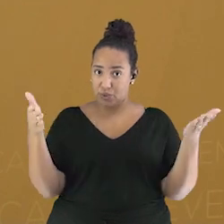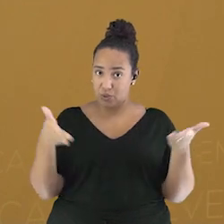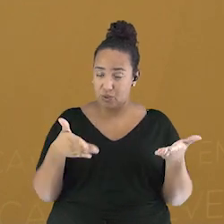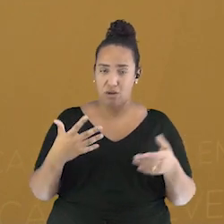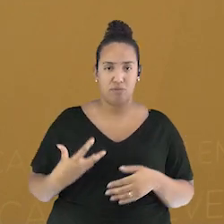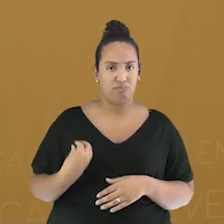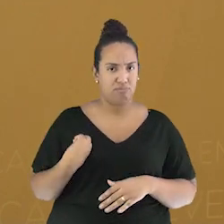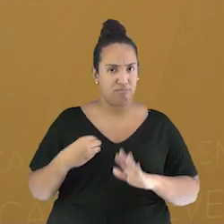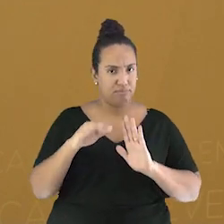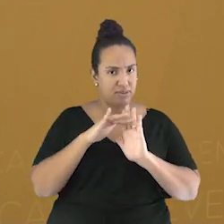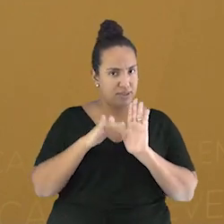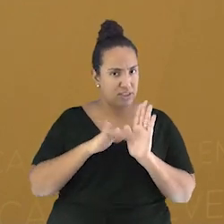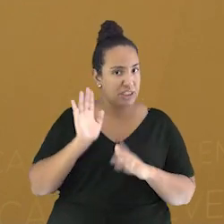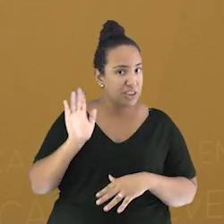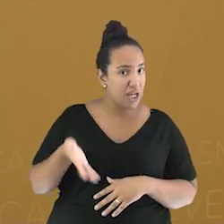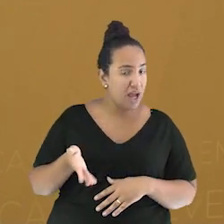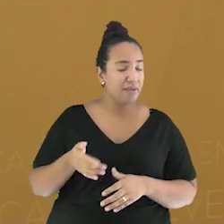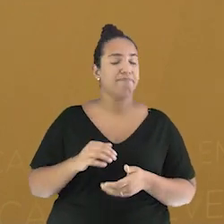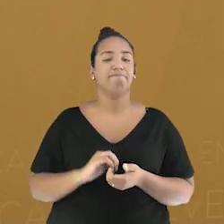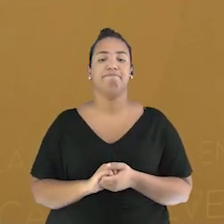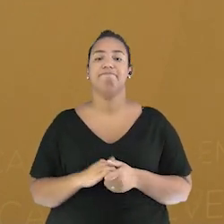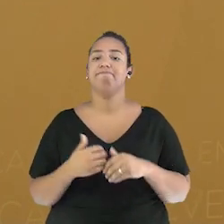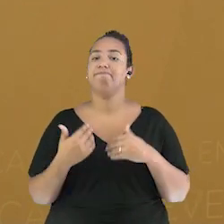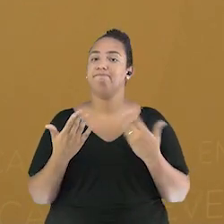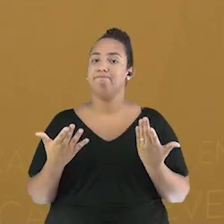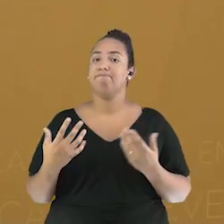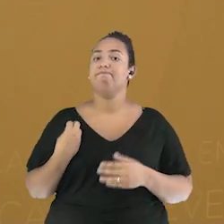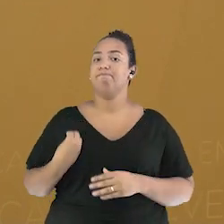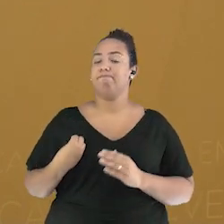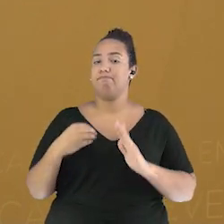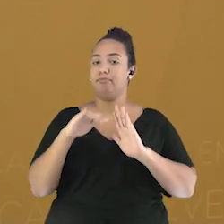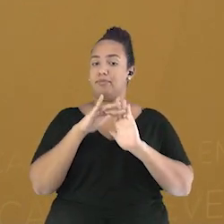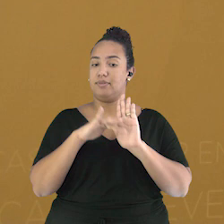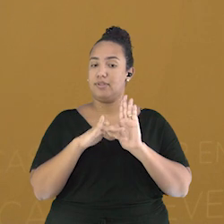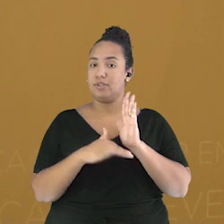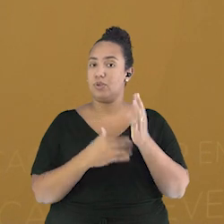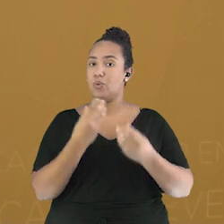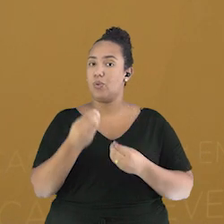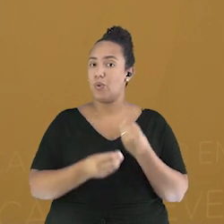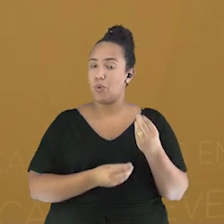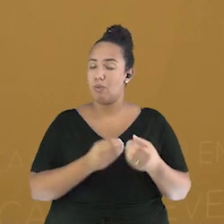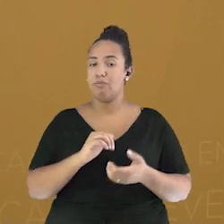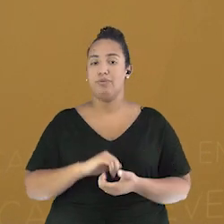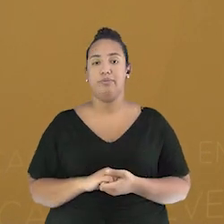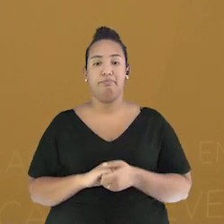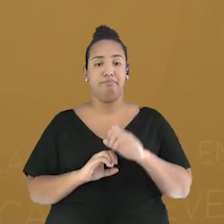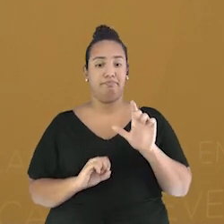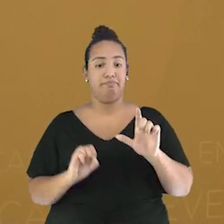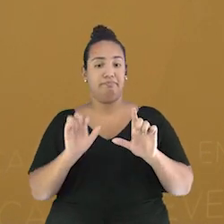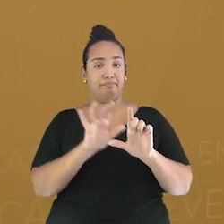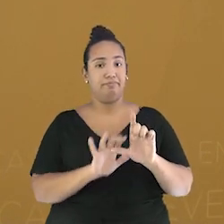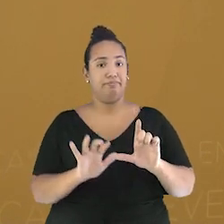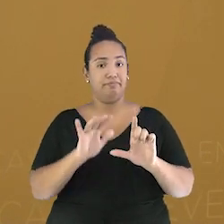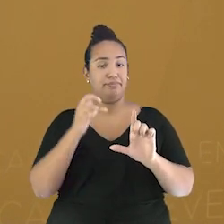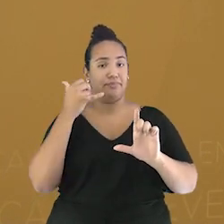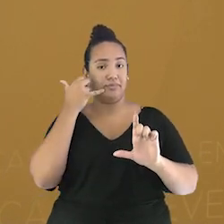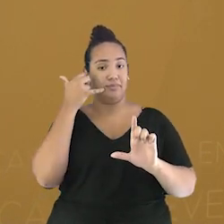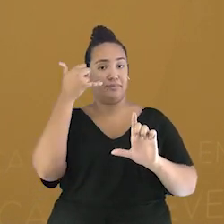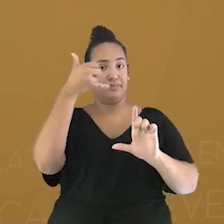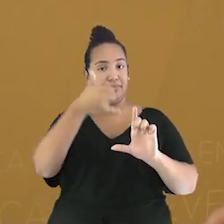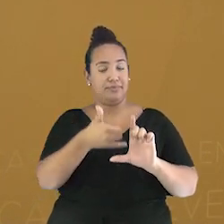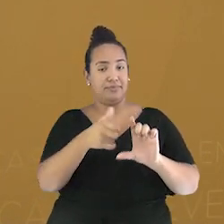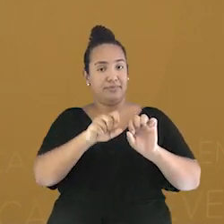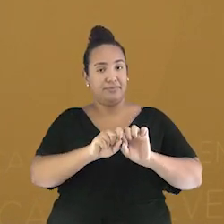sua presença? Então, para registrar a presença na aula de hoje, é só apontar a câmera do seu celular para o